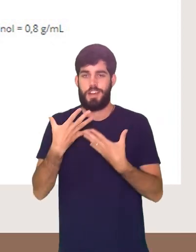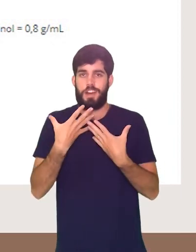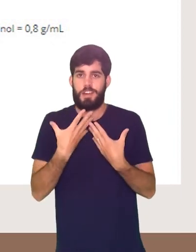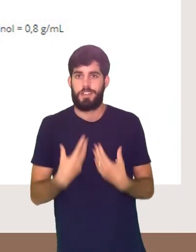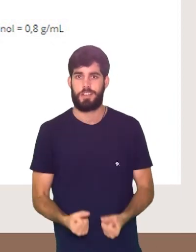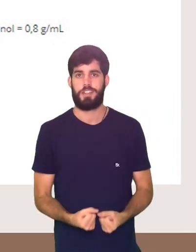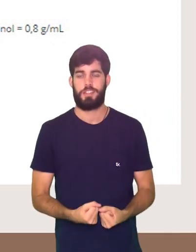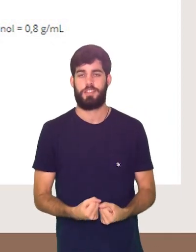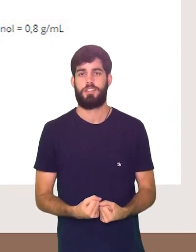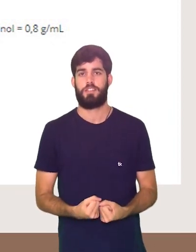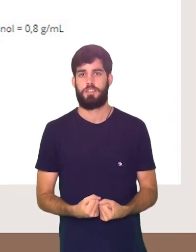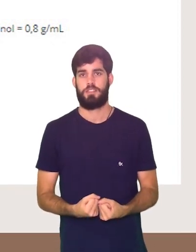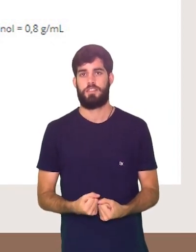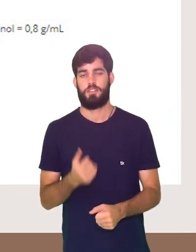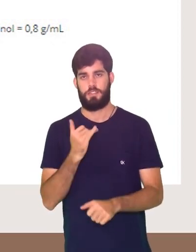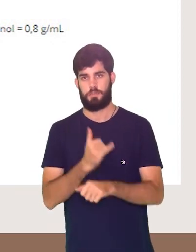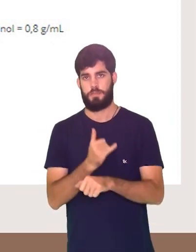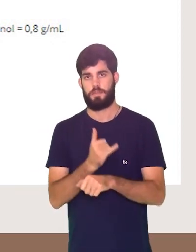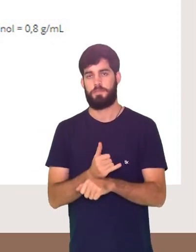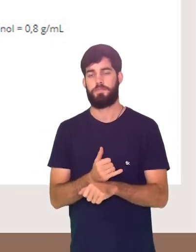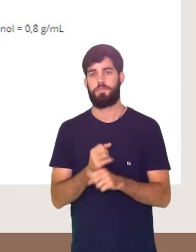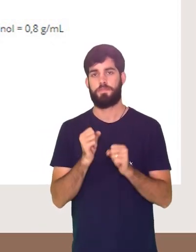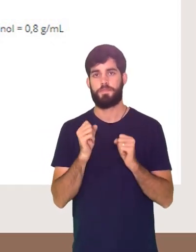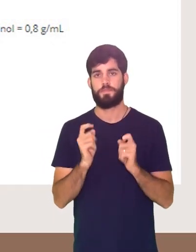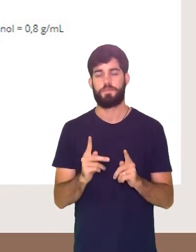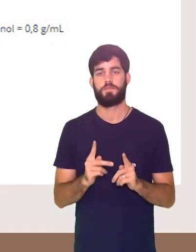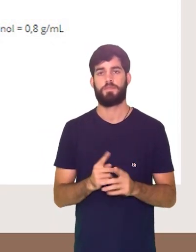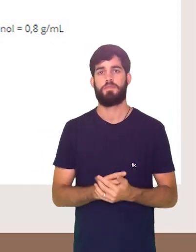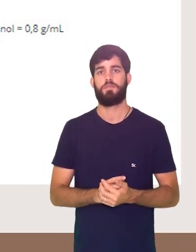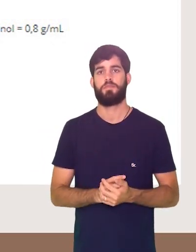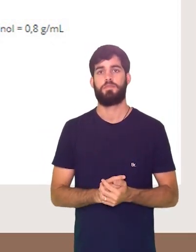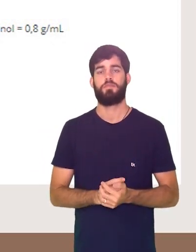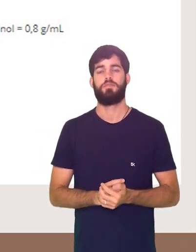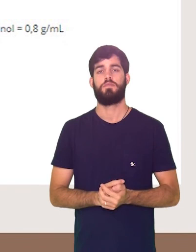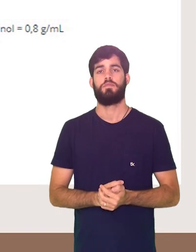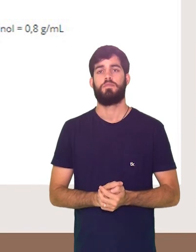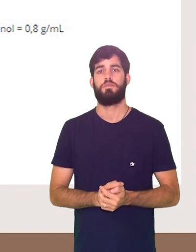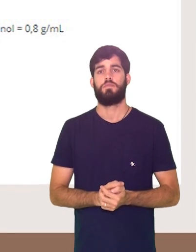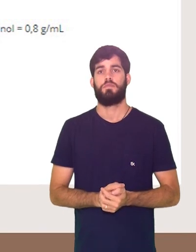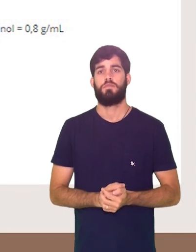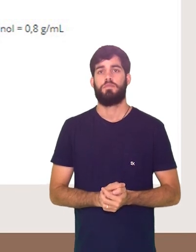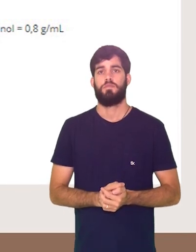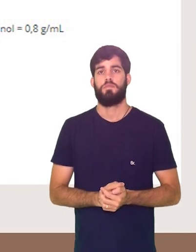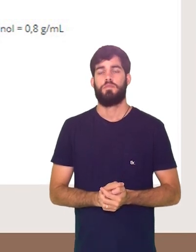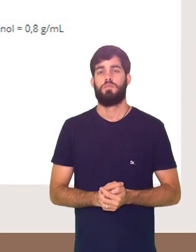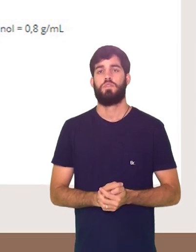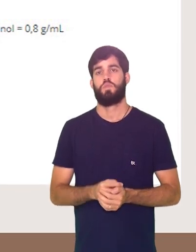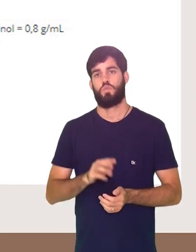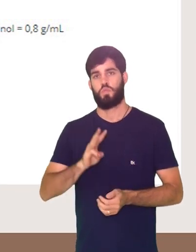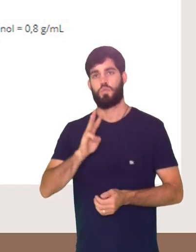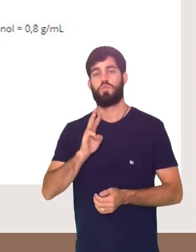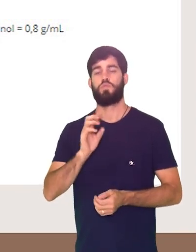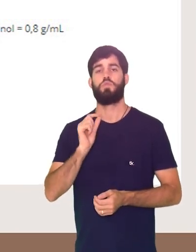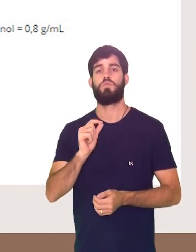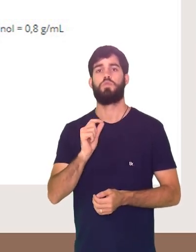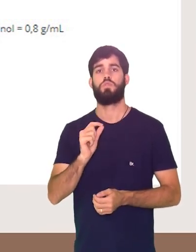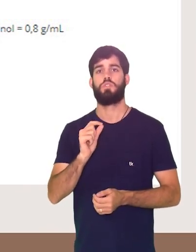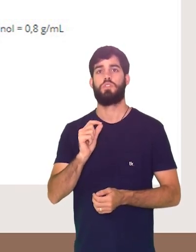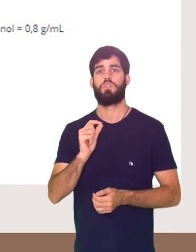os ametais ganham elétron. Então, a ligação iônica. O tungstênio, número